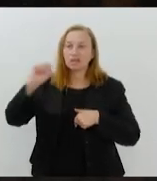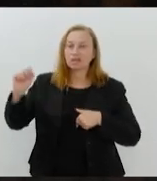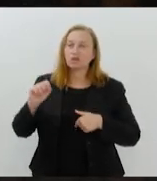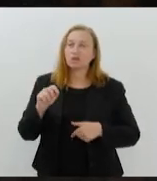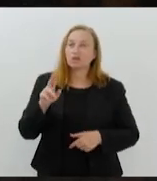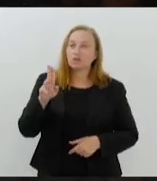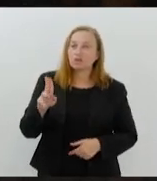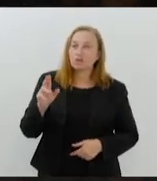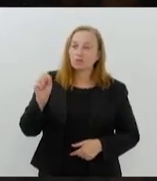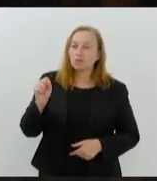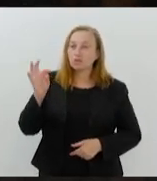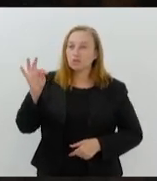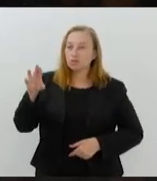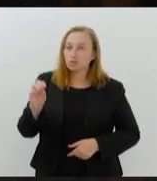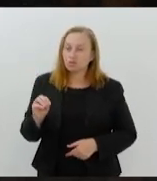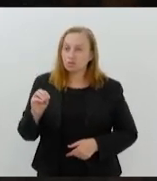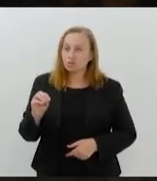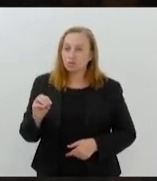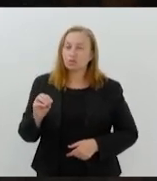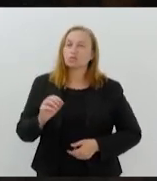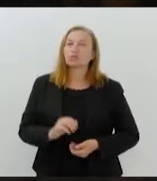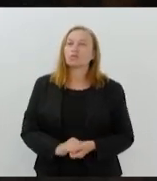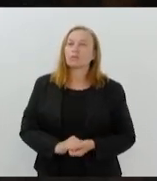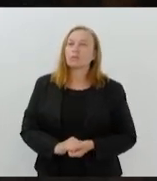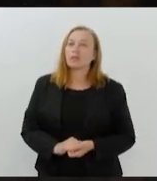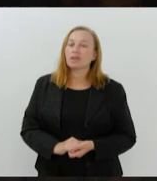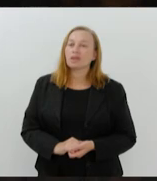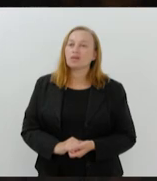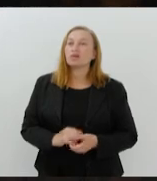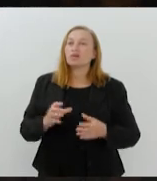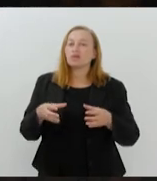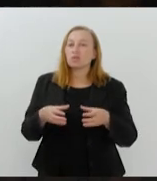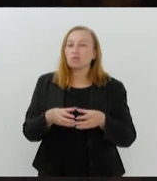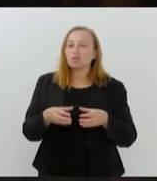Augusto Maltella Nepomuceno. Parecer da Comissão